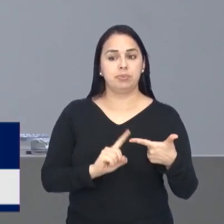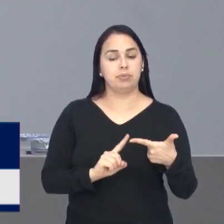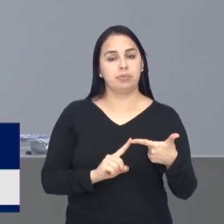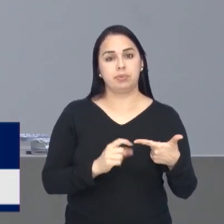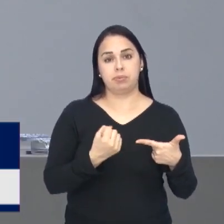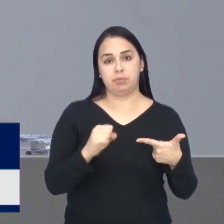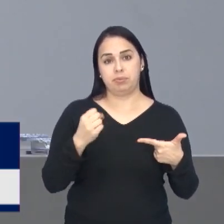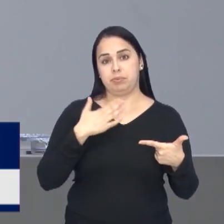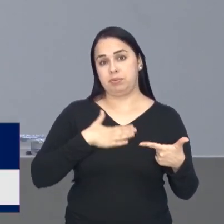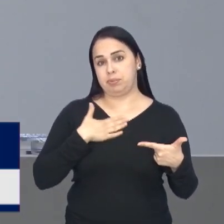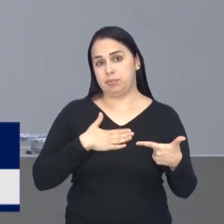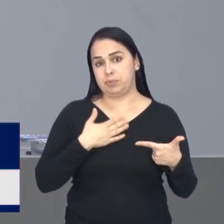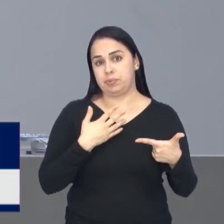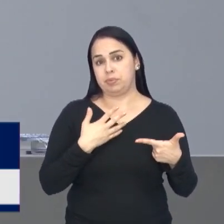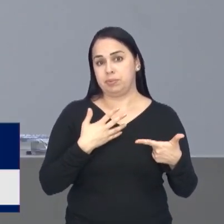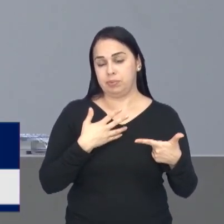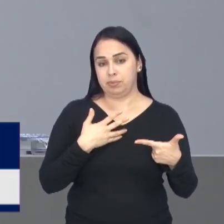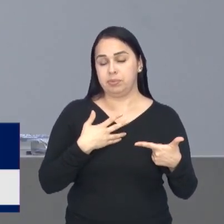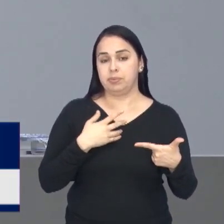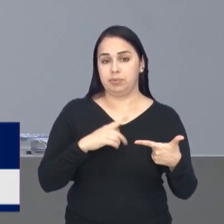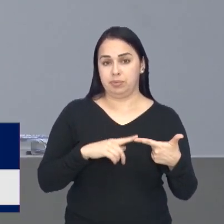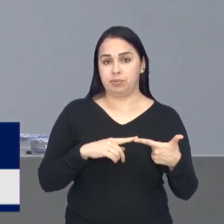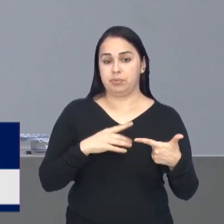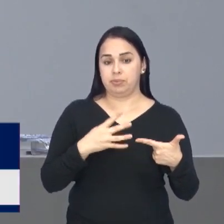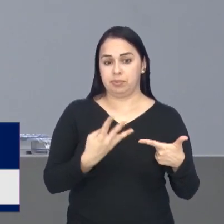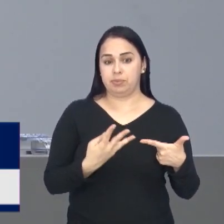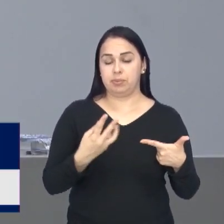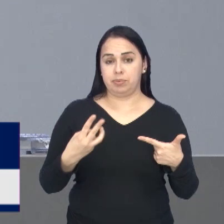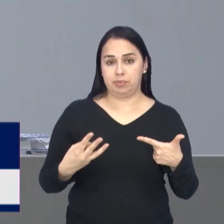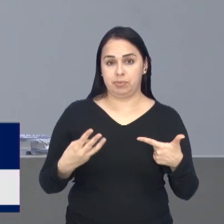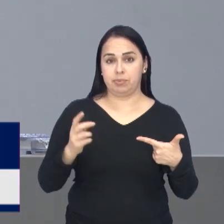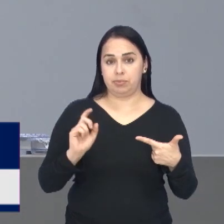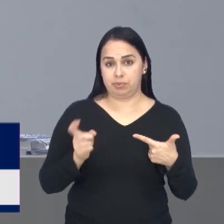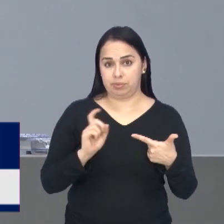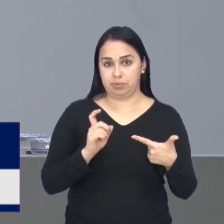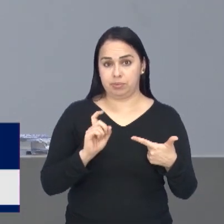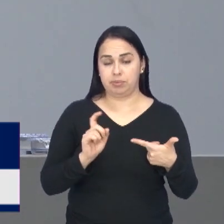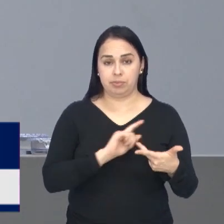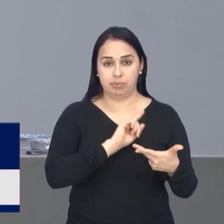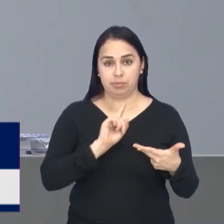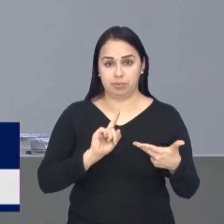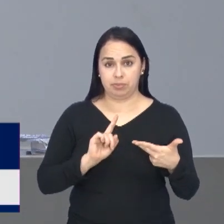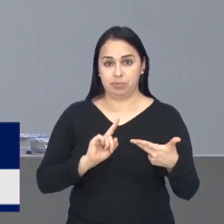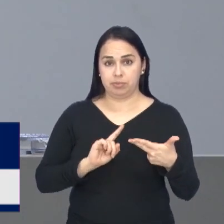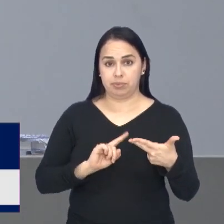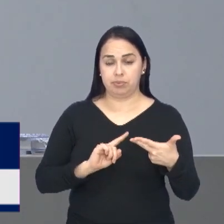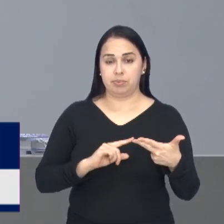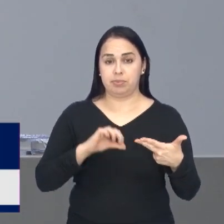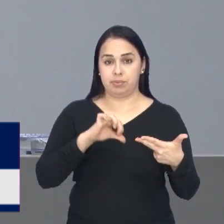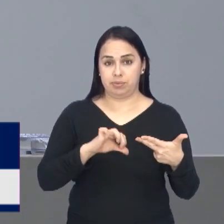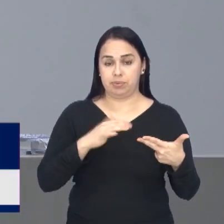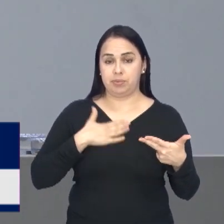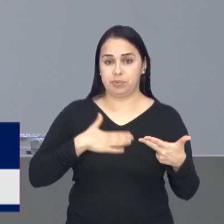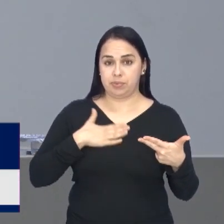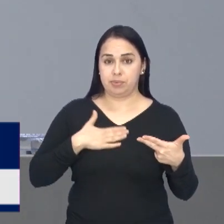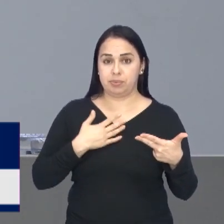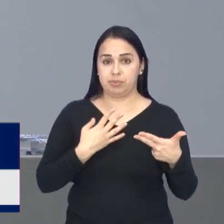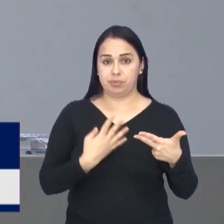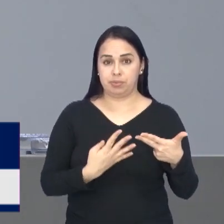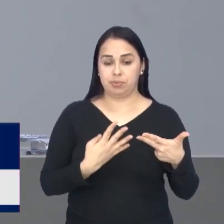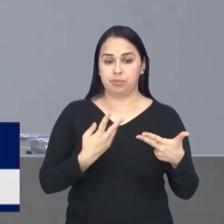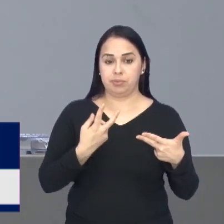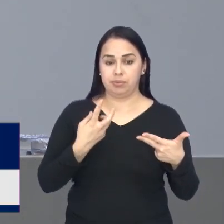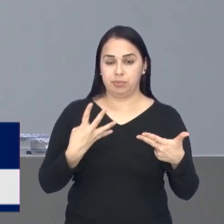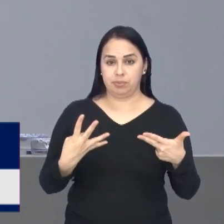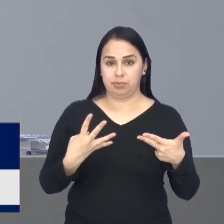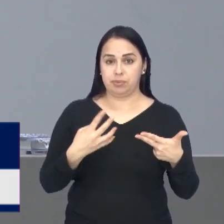8 de agosto de 2023, a 43ª sessão ordinária, 9 de agosto de 2023, a 9ª